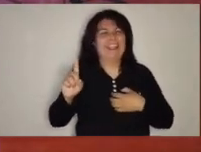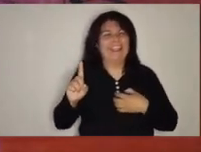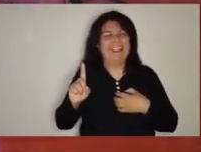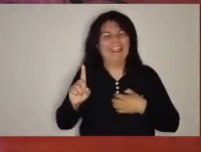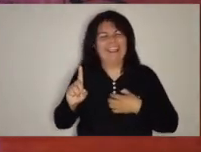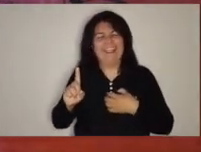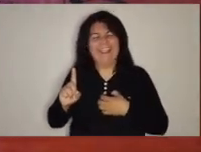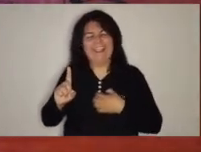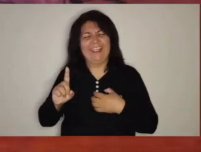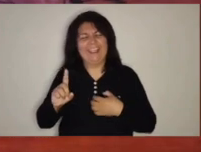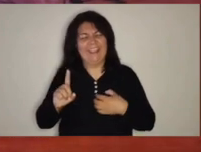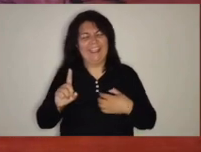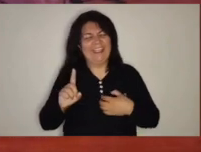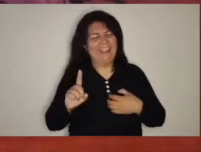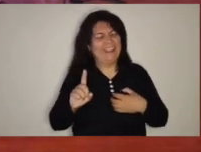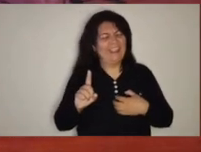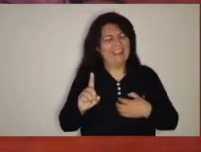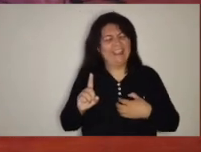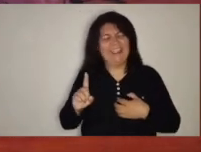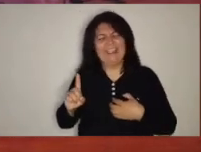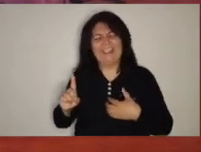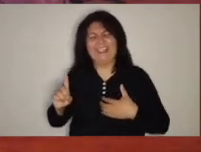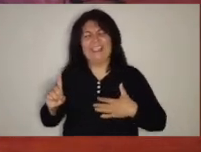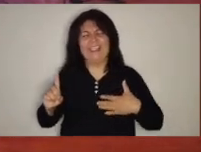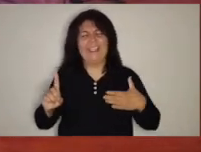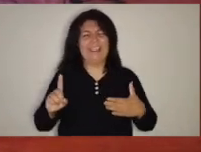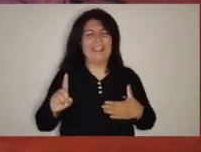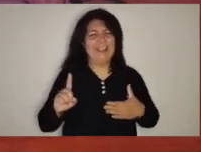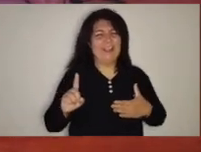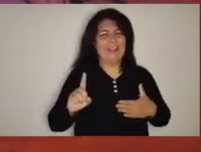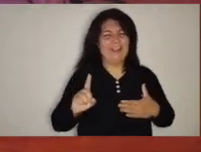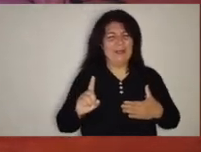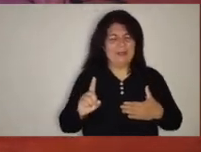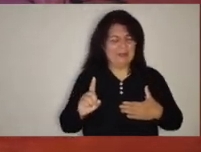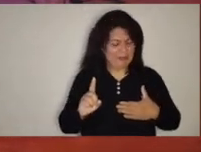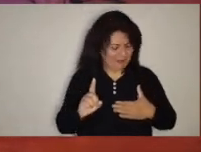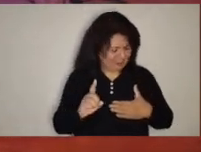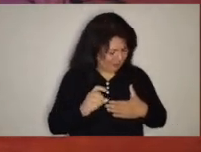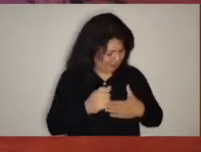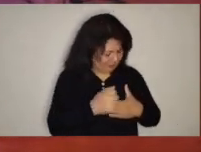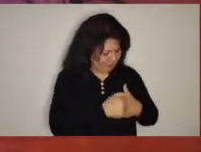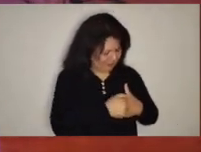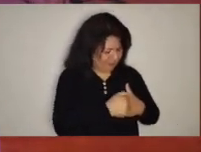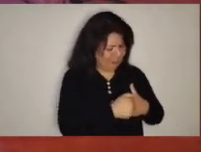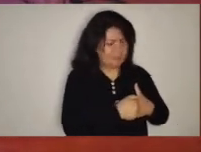em direção à porta.